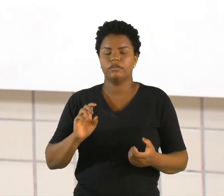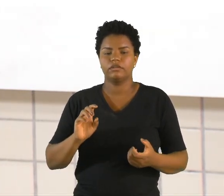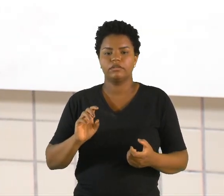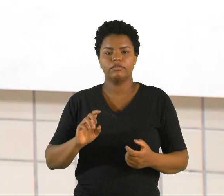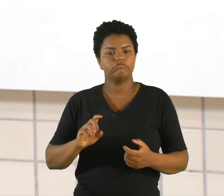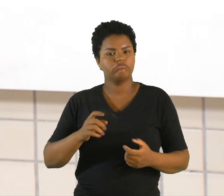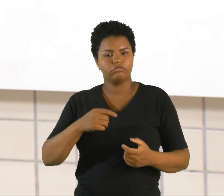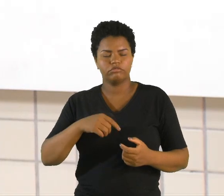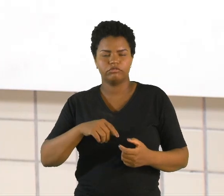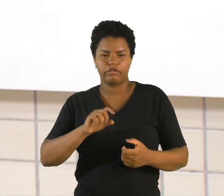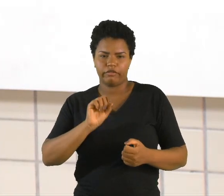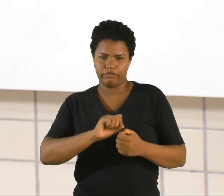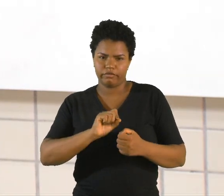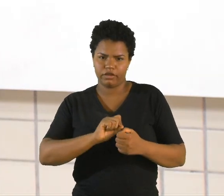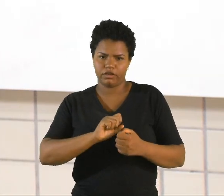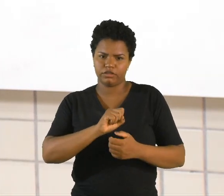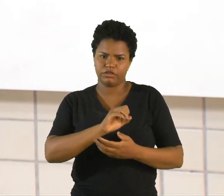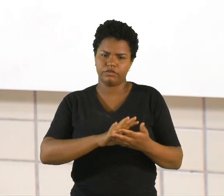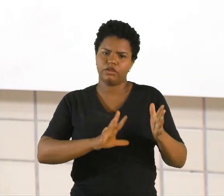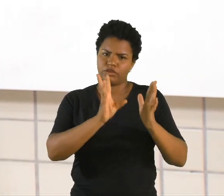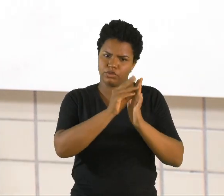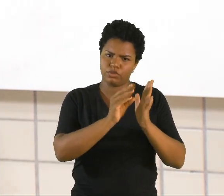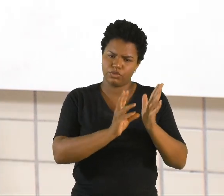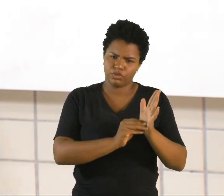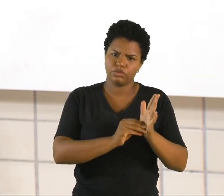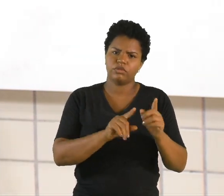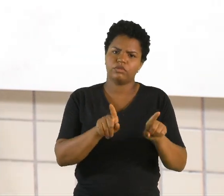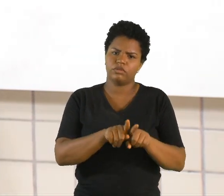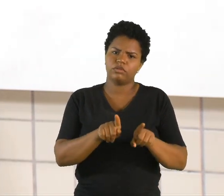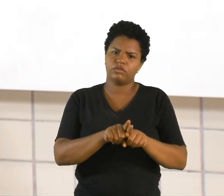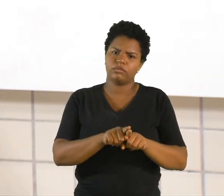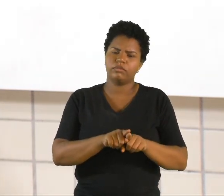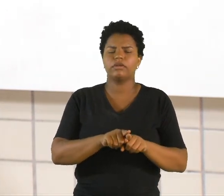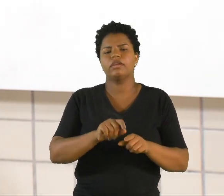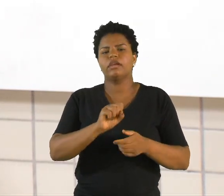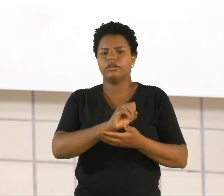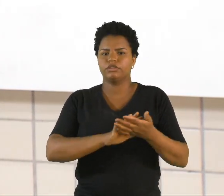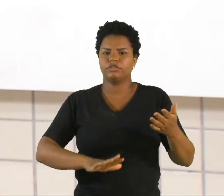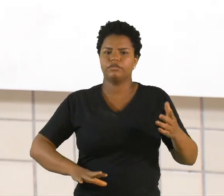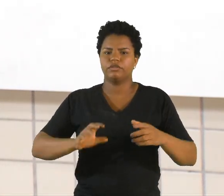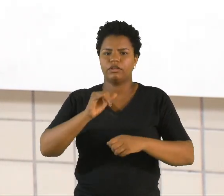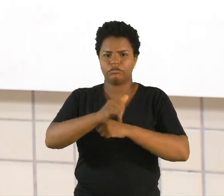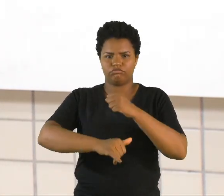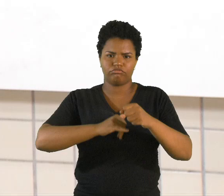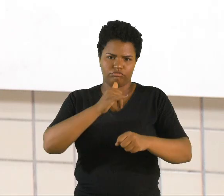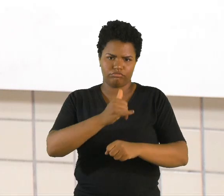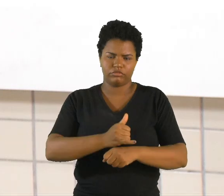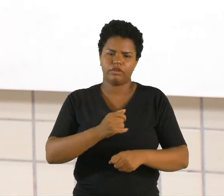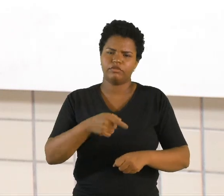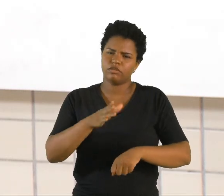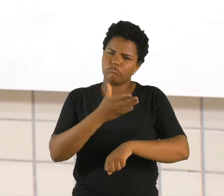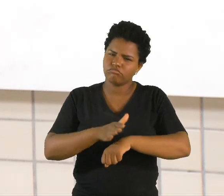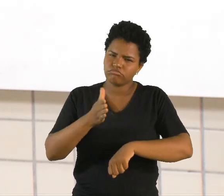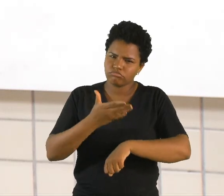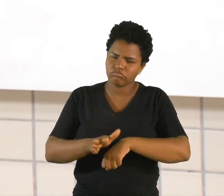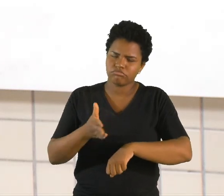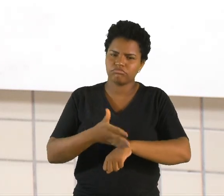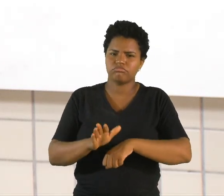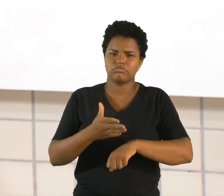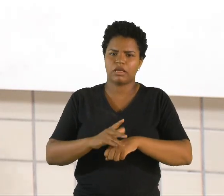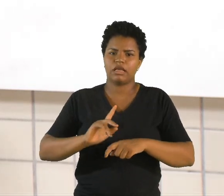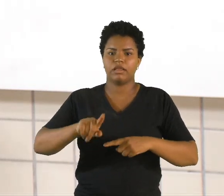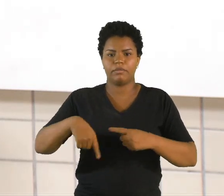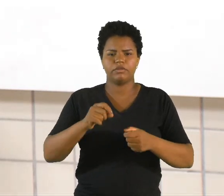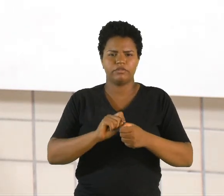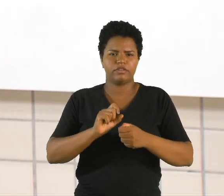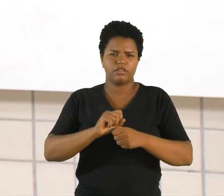as atividades do conteúdo, você vai lá e faz as atividades online. Para você ter uma prática e depois, quando for fazer as online,